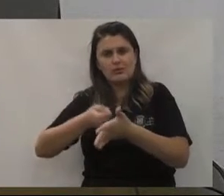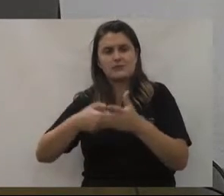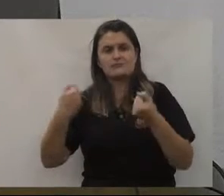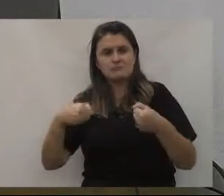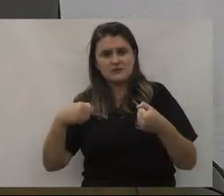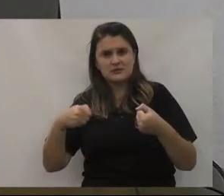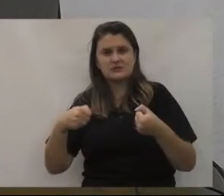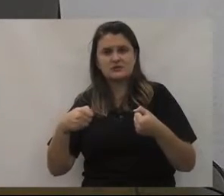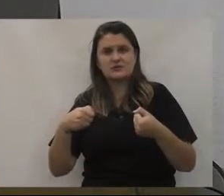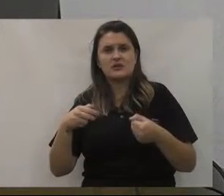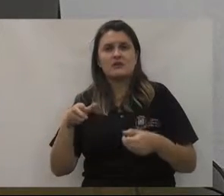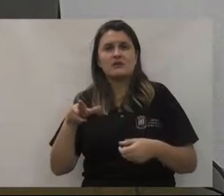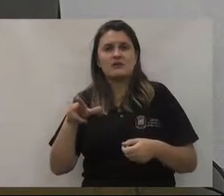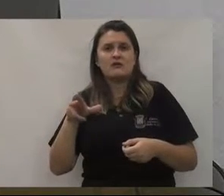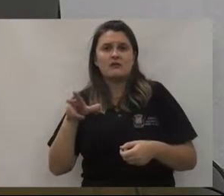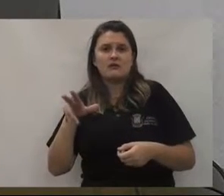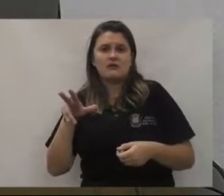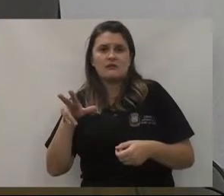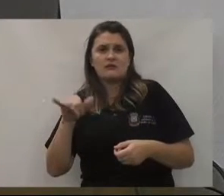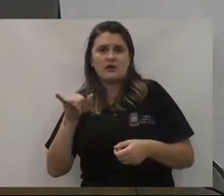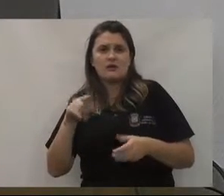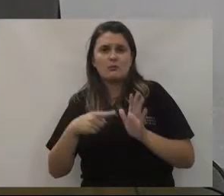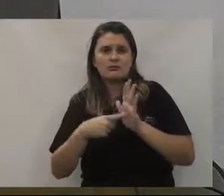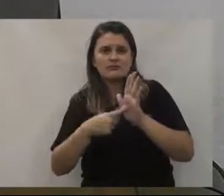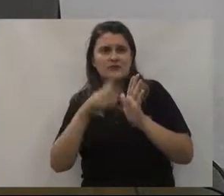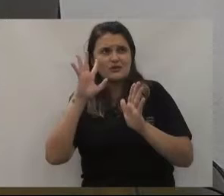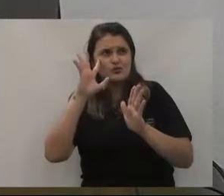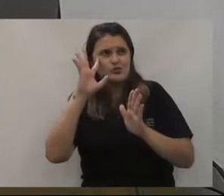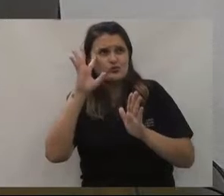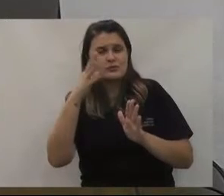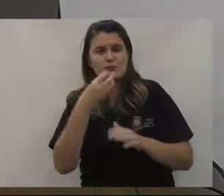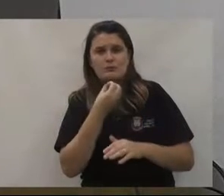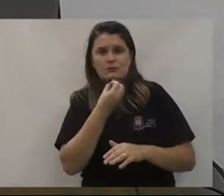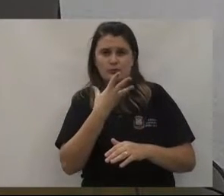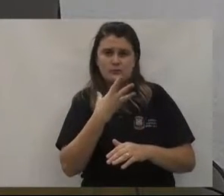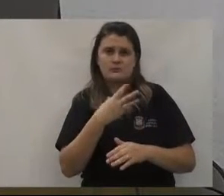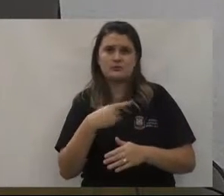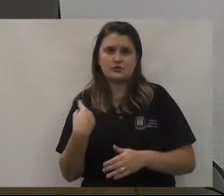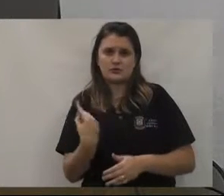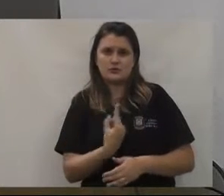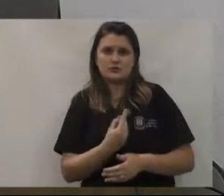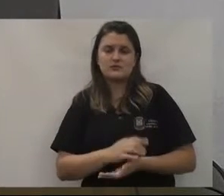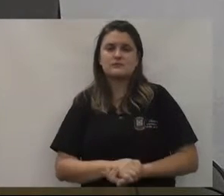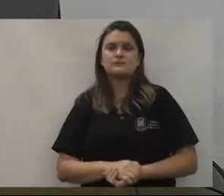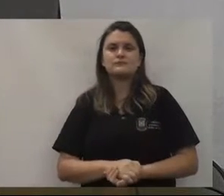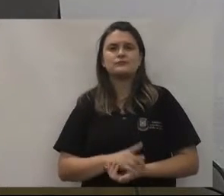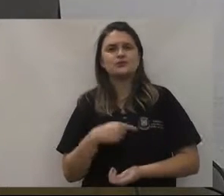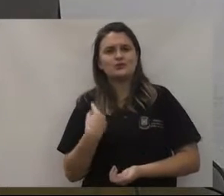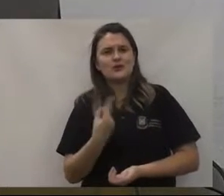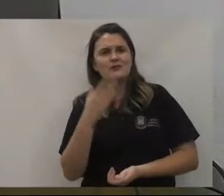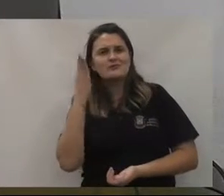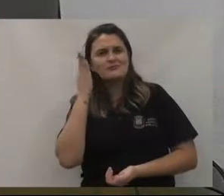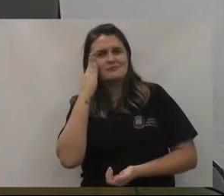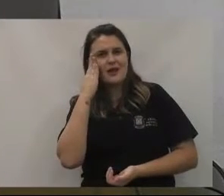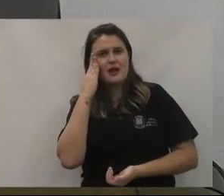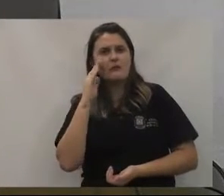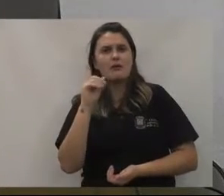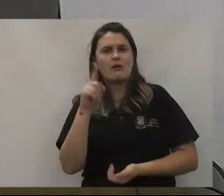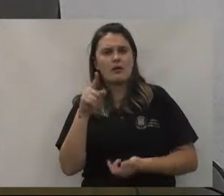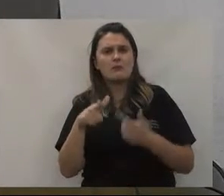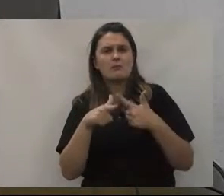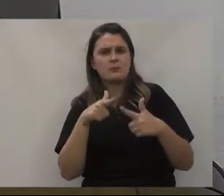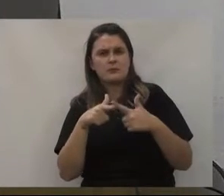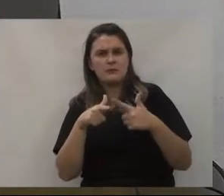vai dar um resultado muito bom para nós. Sabemos que se trata de uma questão